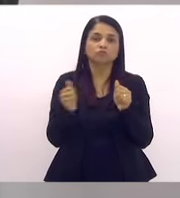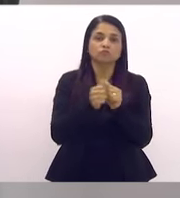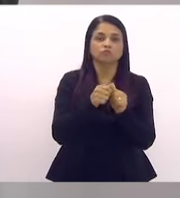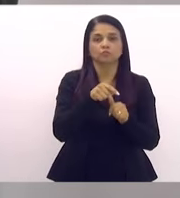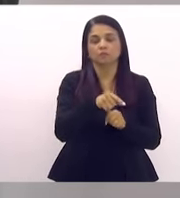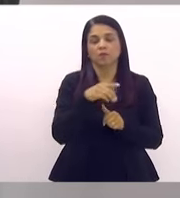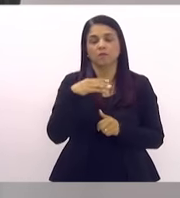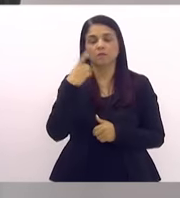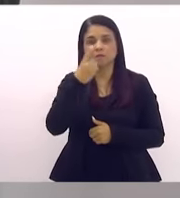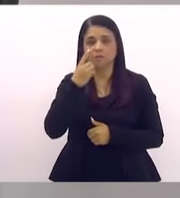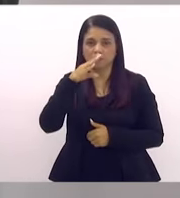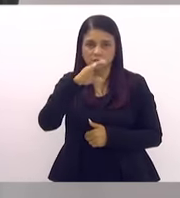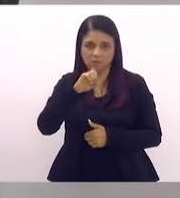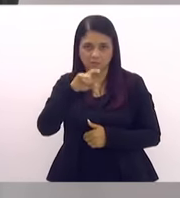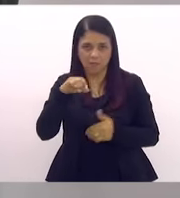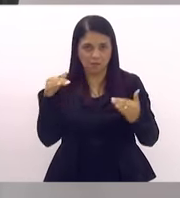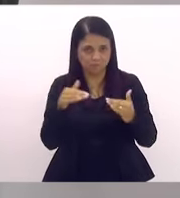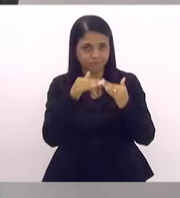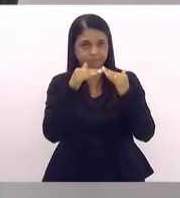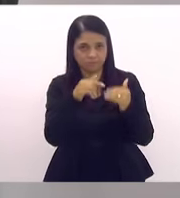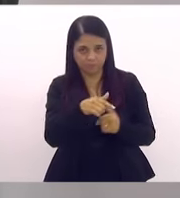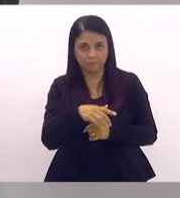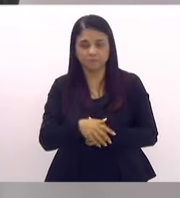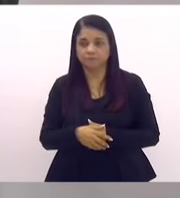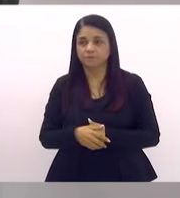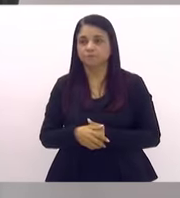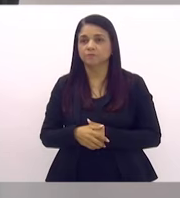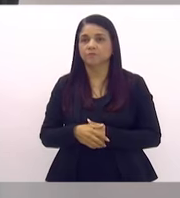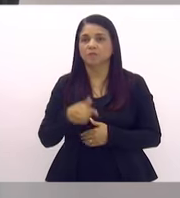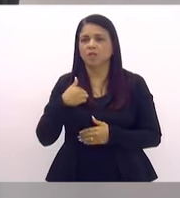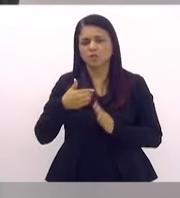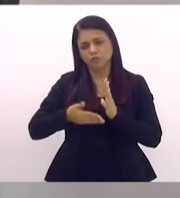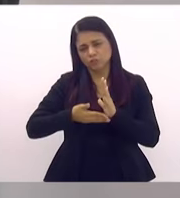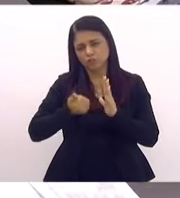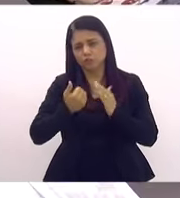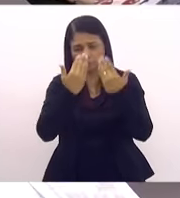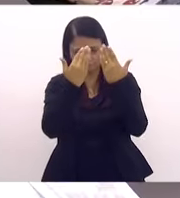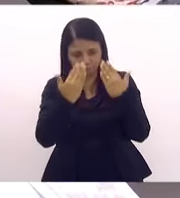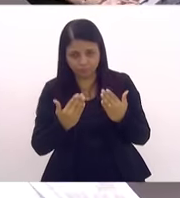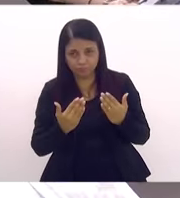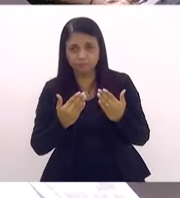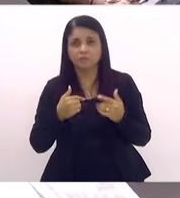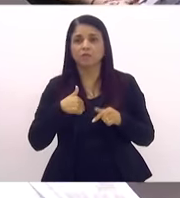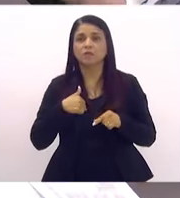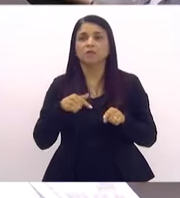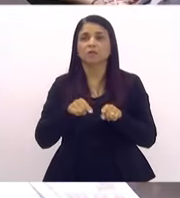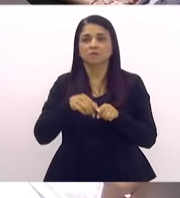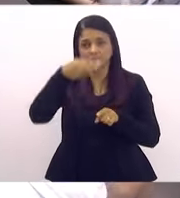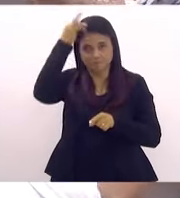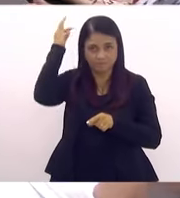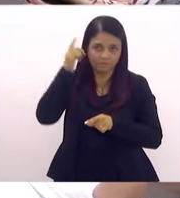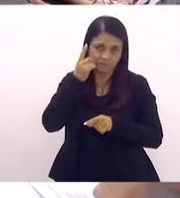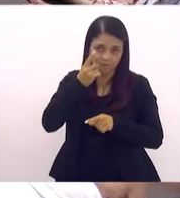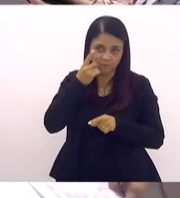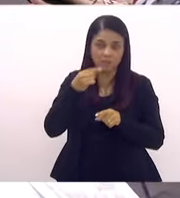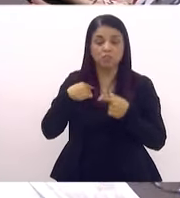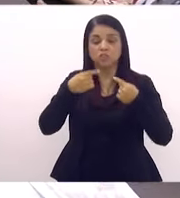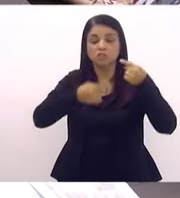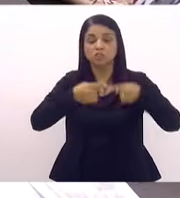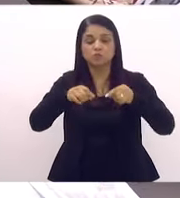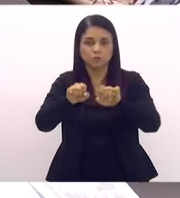então, diante da questão regimental... Vamos seguir, acho que vale a pena... Eu retiro o pedido de vista, a gente faz a votação e discute em plenário. Vamos seguir.